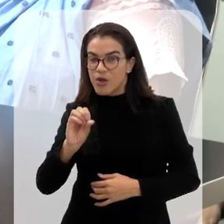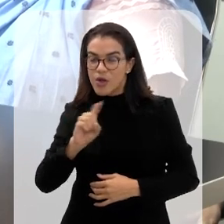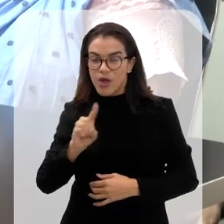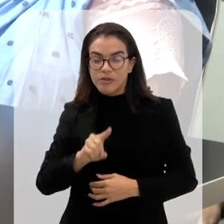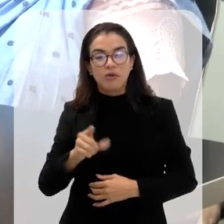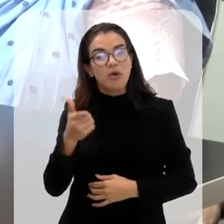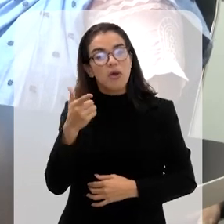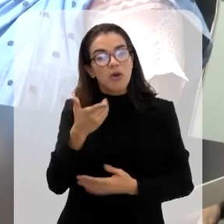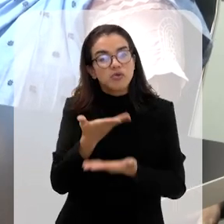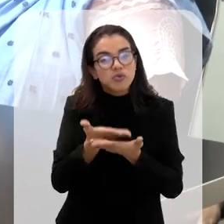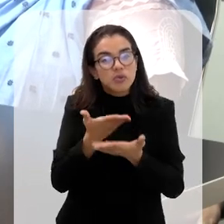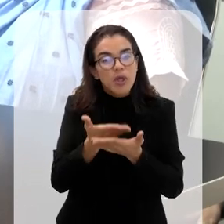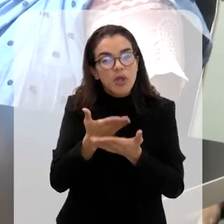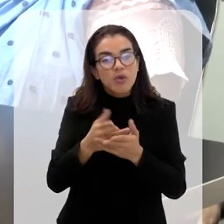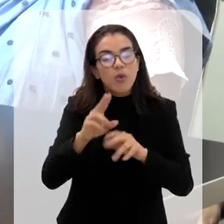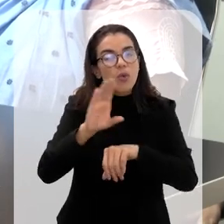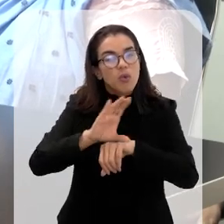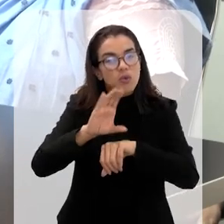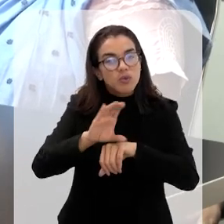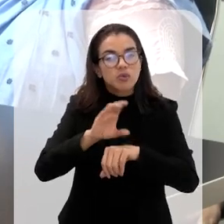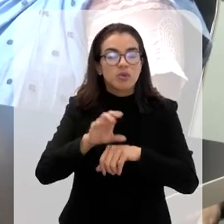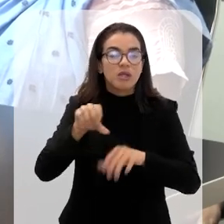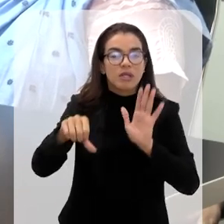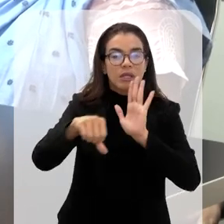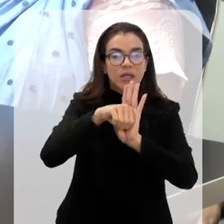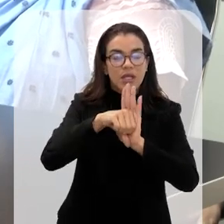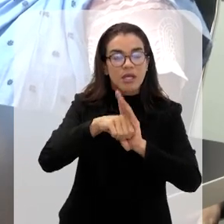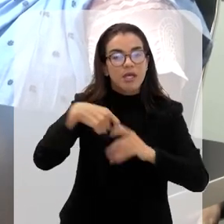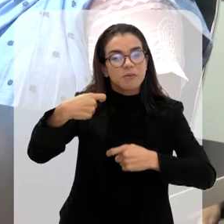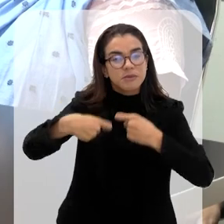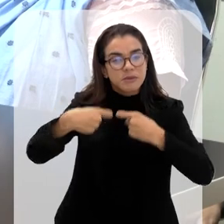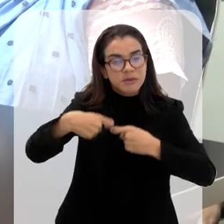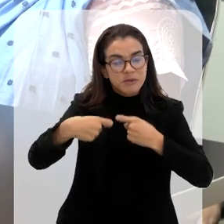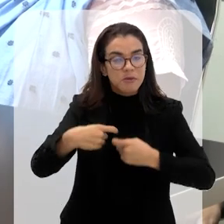eu fiz o meu curso de crimes sexuais.